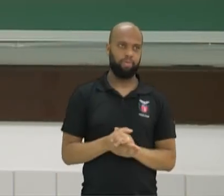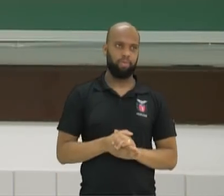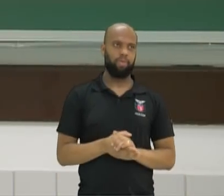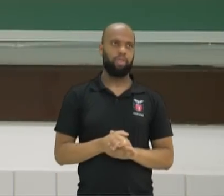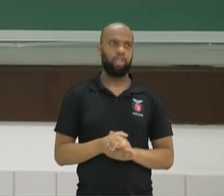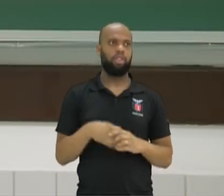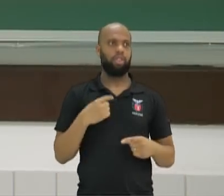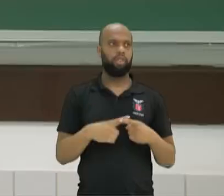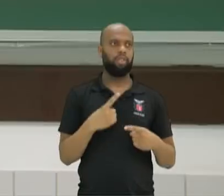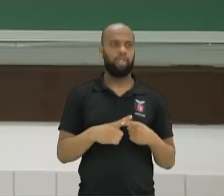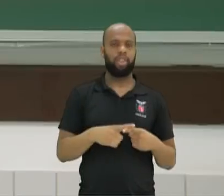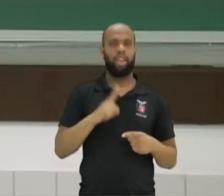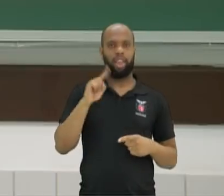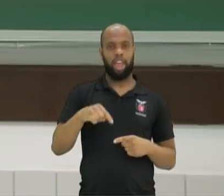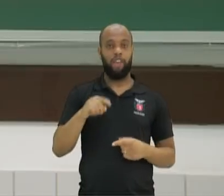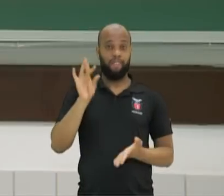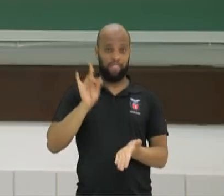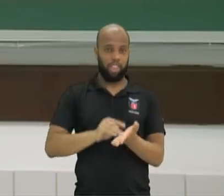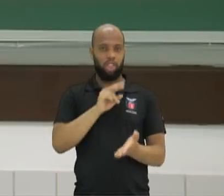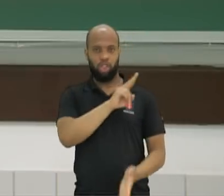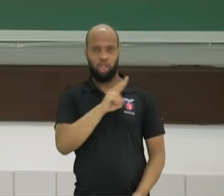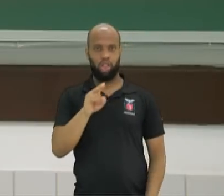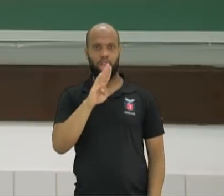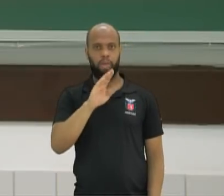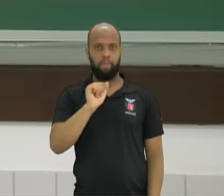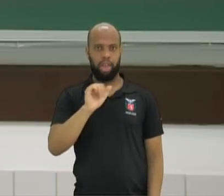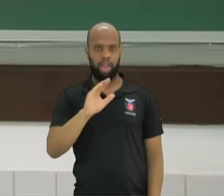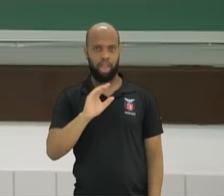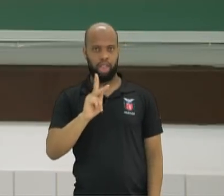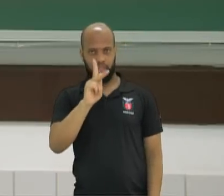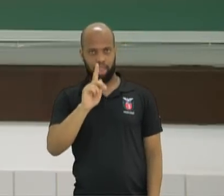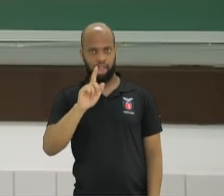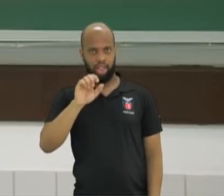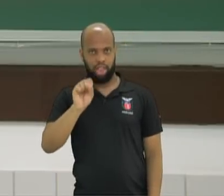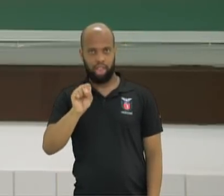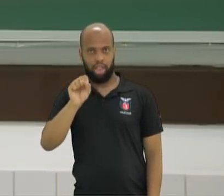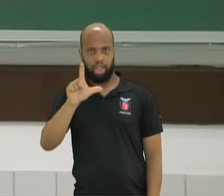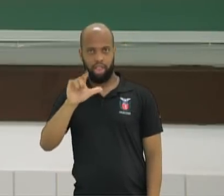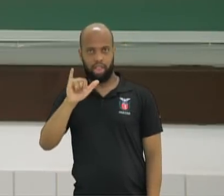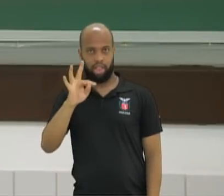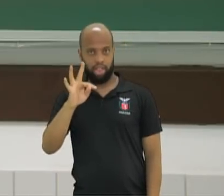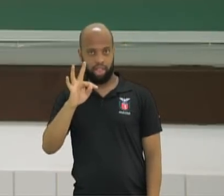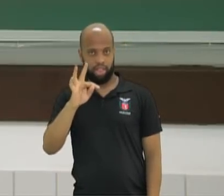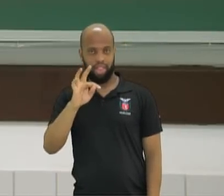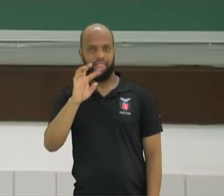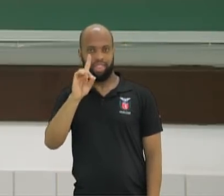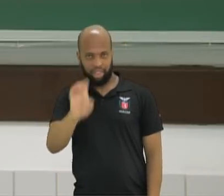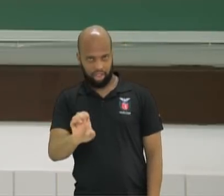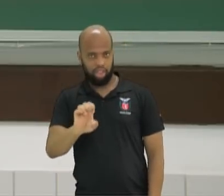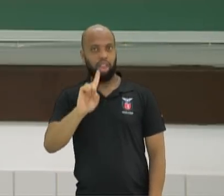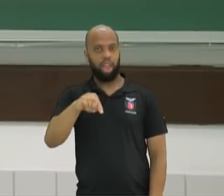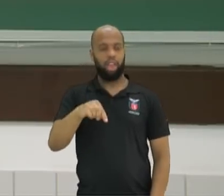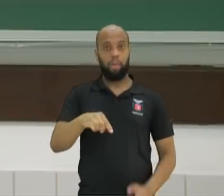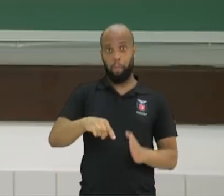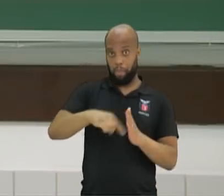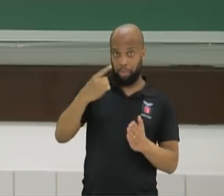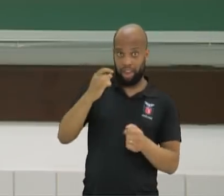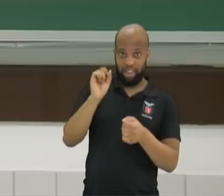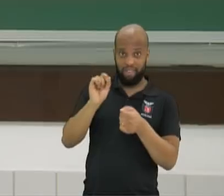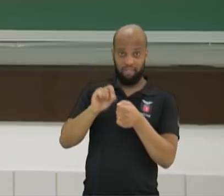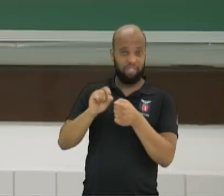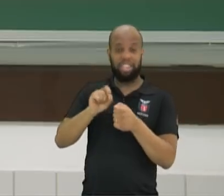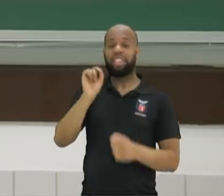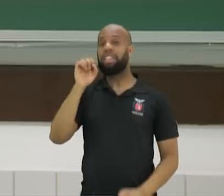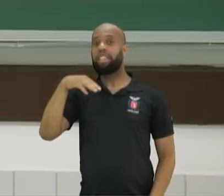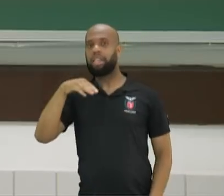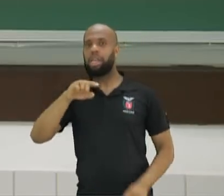o backslide. Então, vai mostrar o artista que fez esse passo pela primeira vez, de quem o Michael Jackson